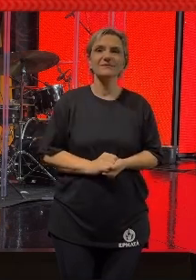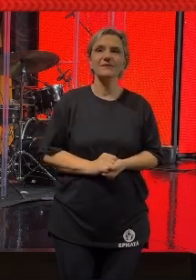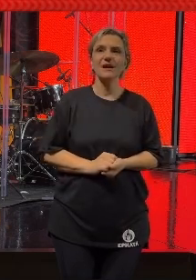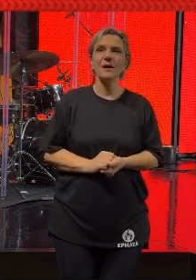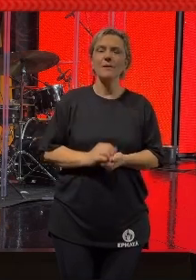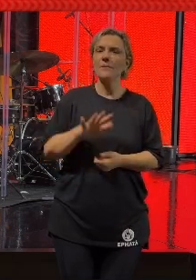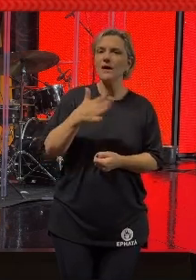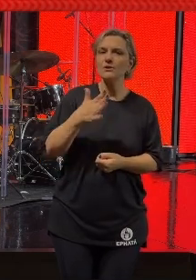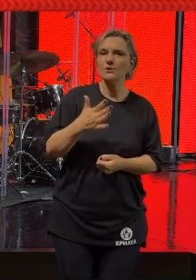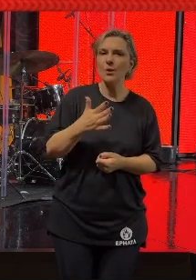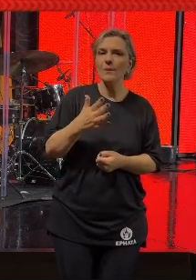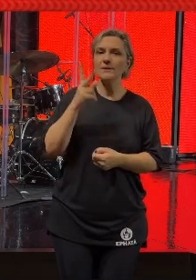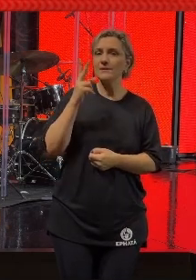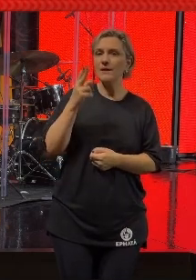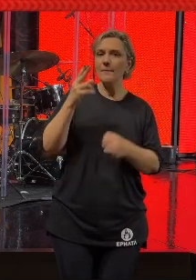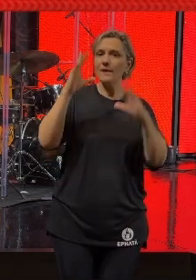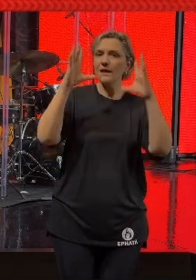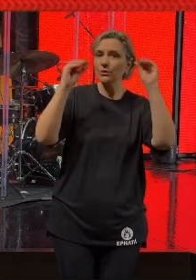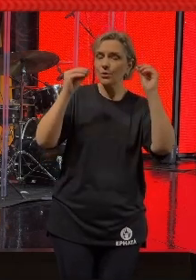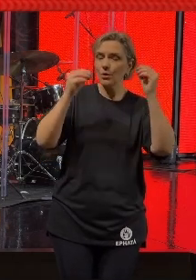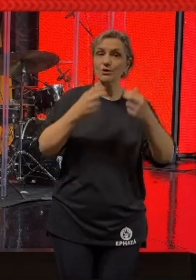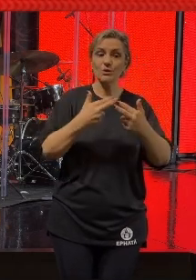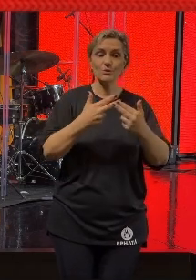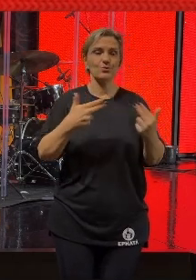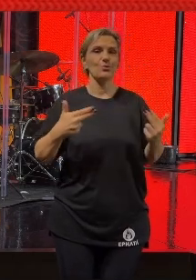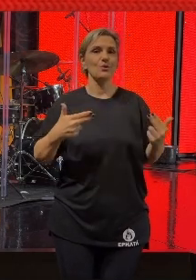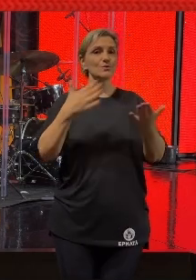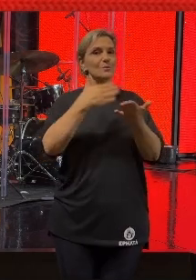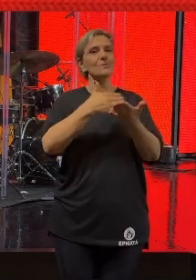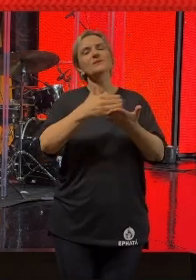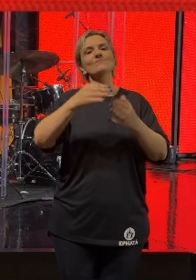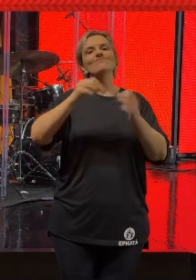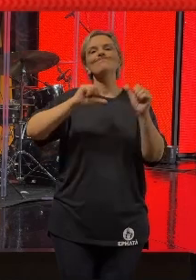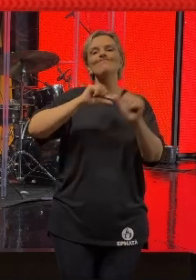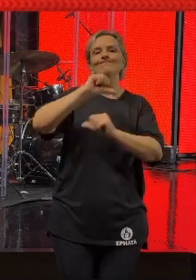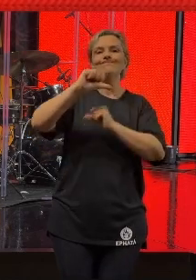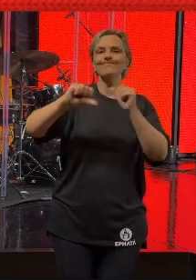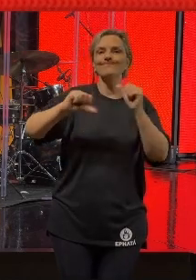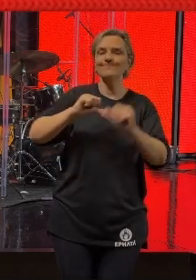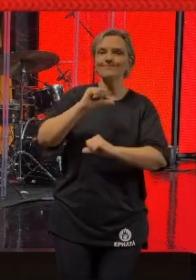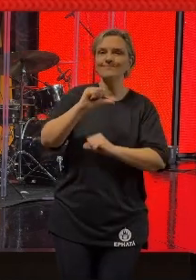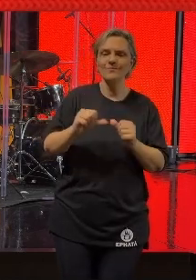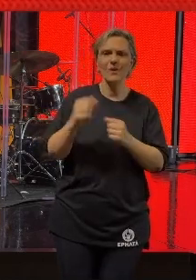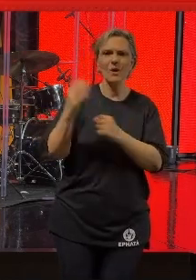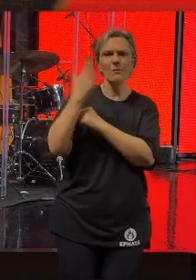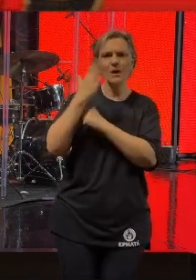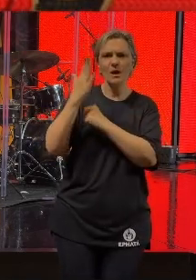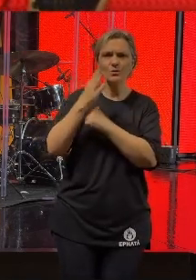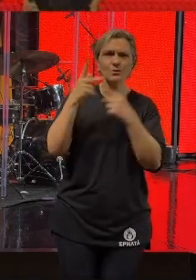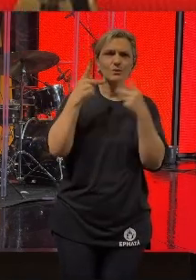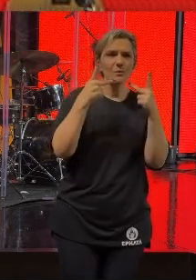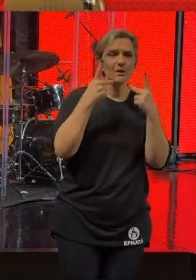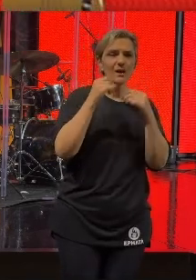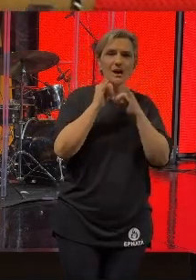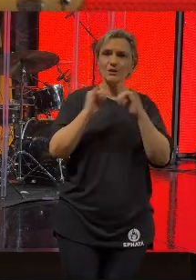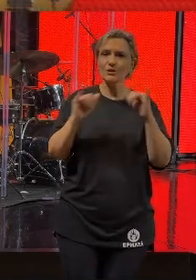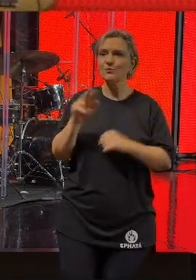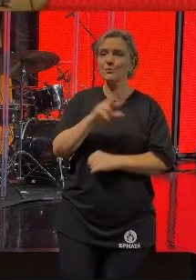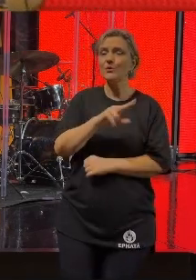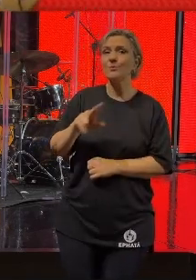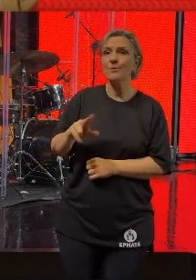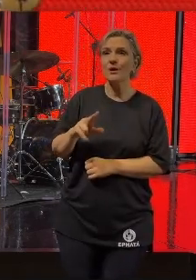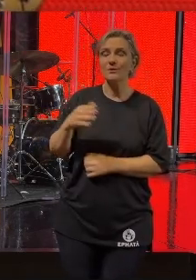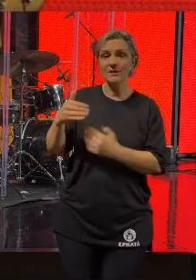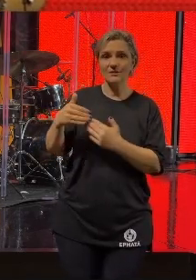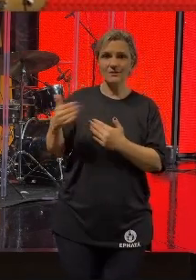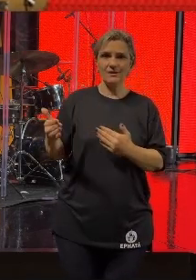Por volta da meia-noite, as coisas começaram a mudar. Me ajuda a pregar, fala para esse irmão que está do teu lado, diz assim